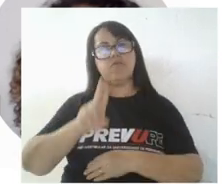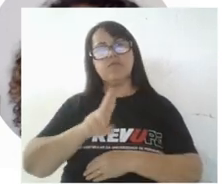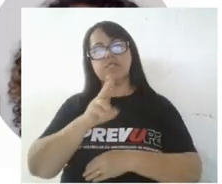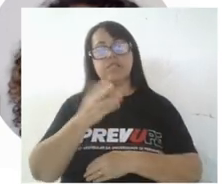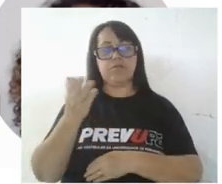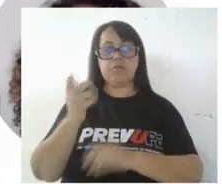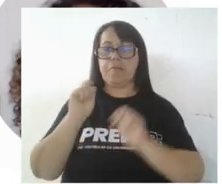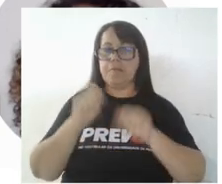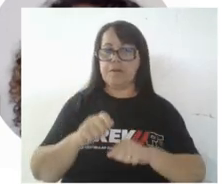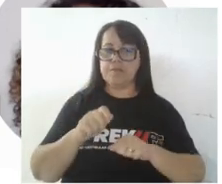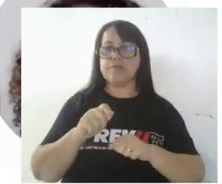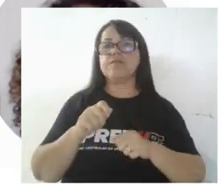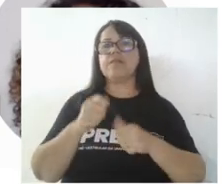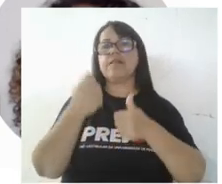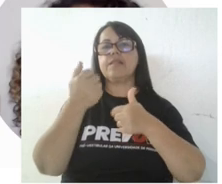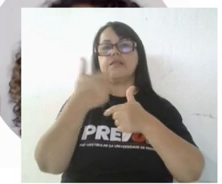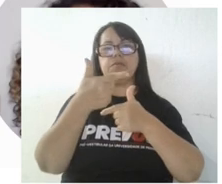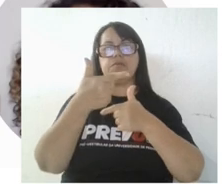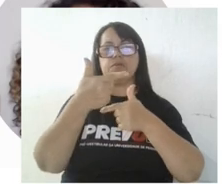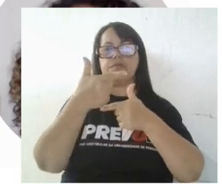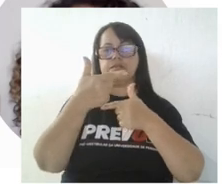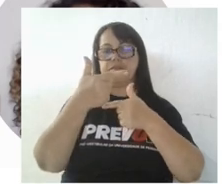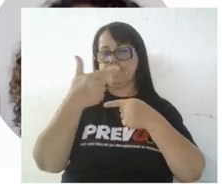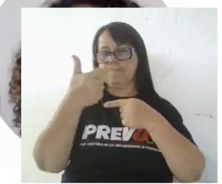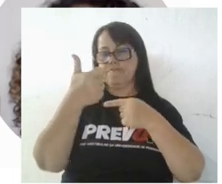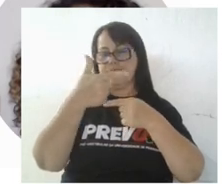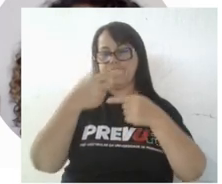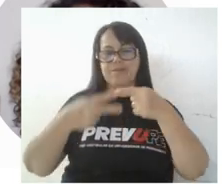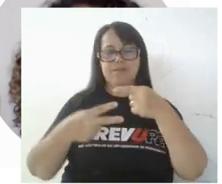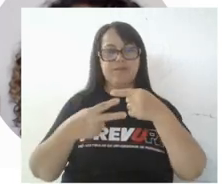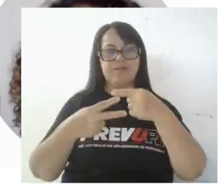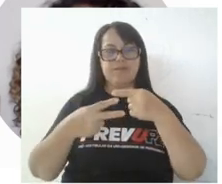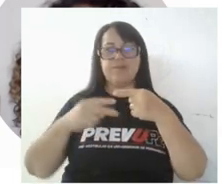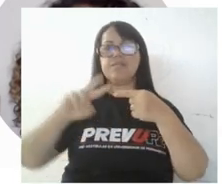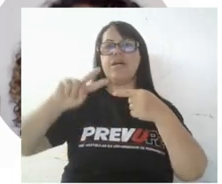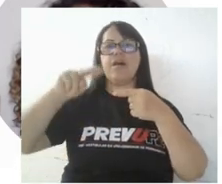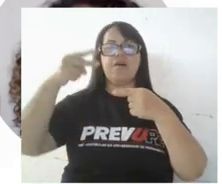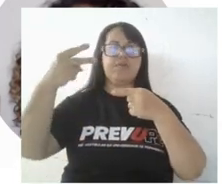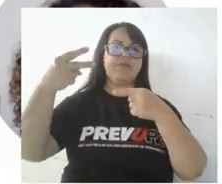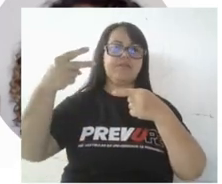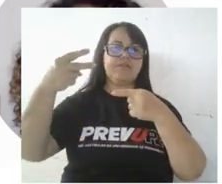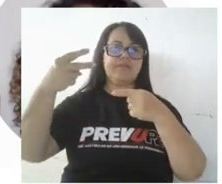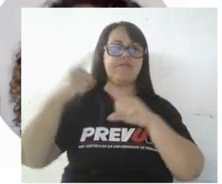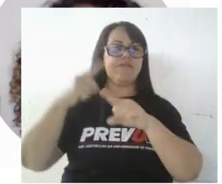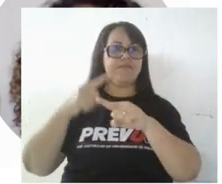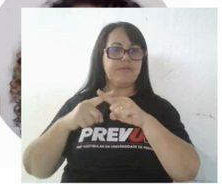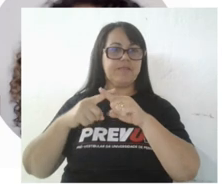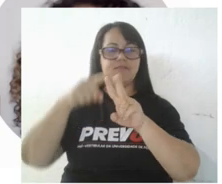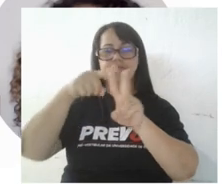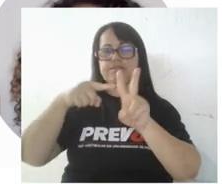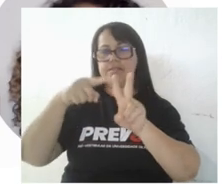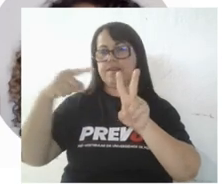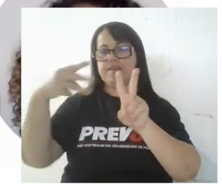posso colocar 12 sobre 2 ao quadrado, vezes raiz de